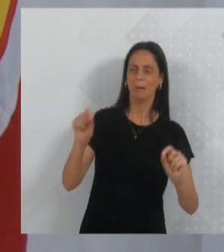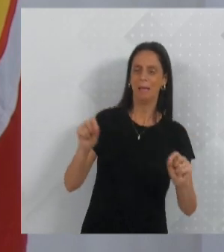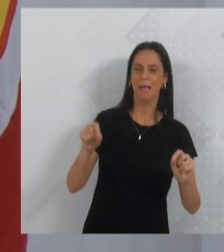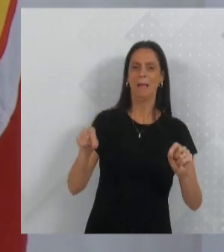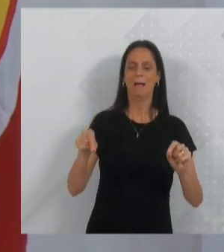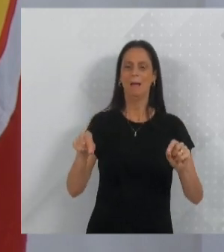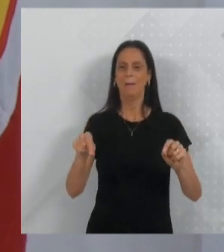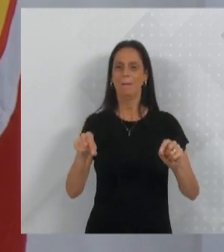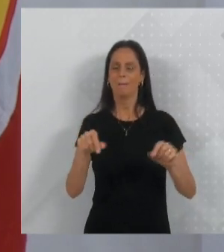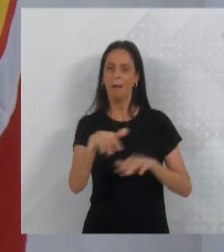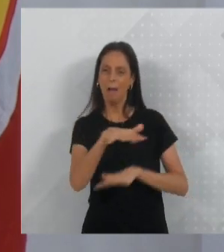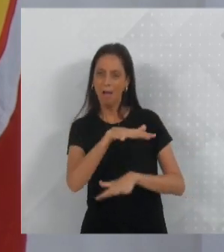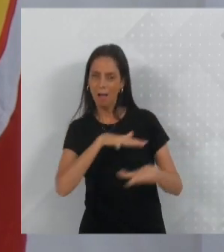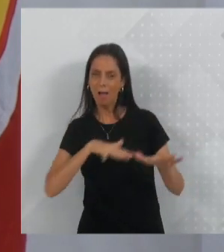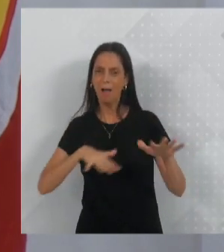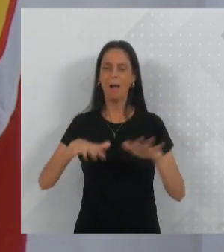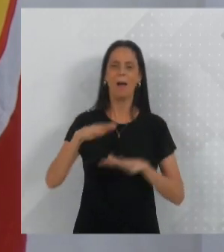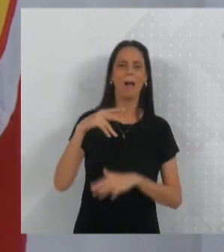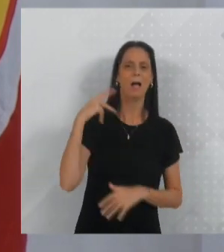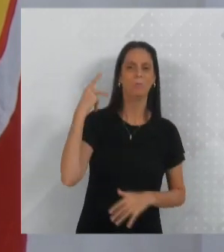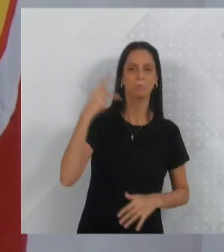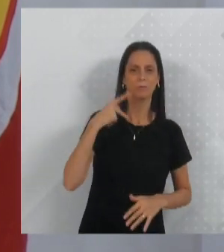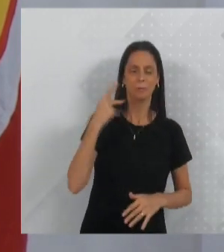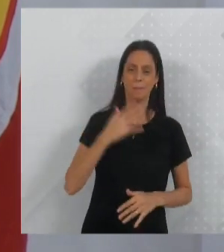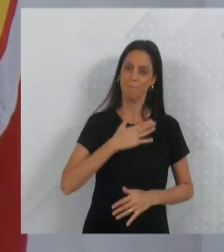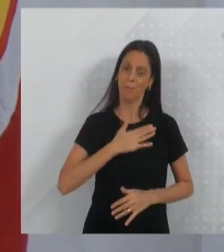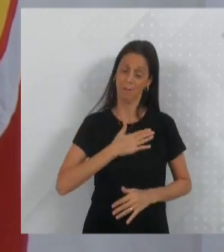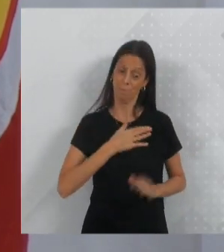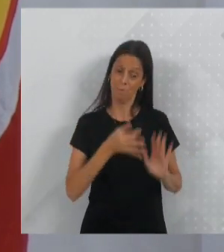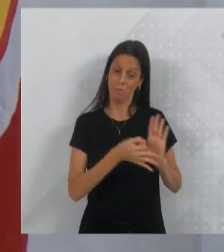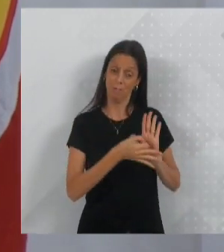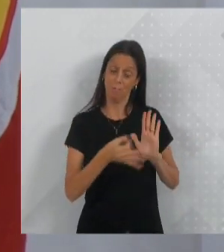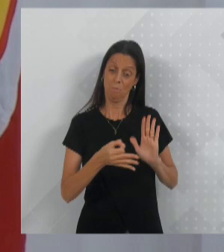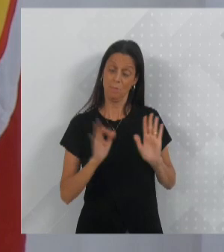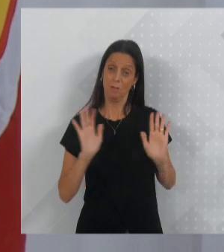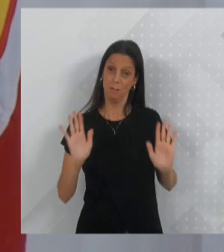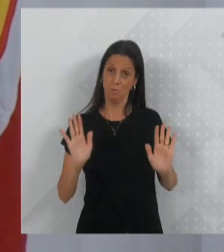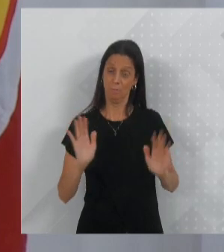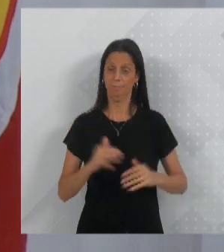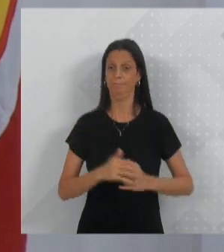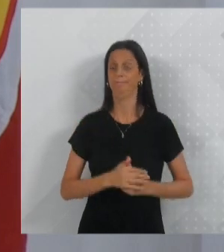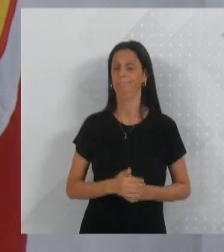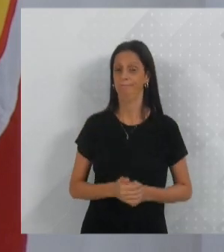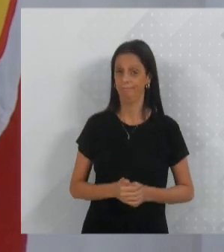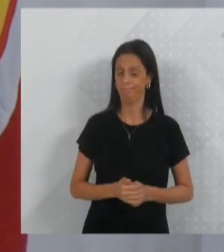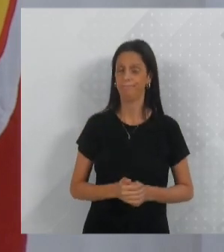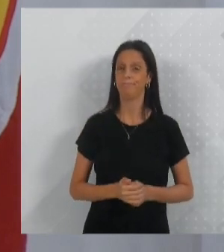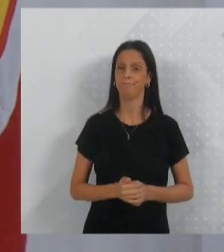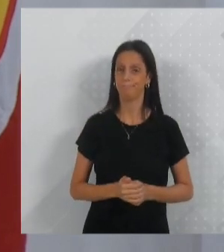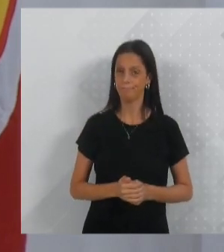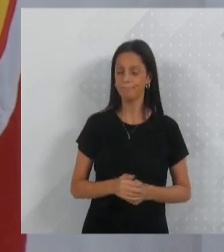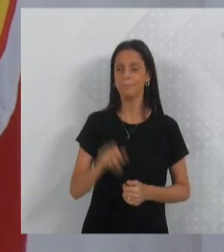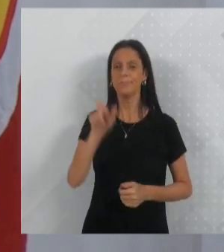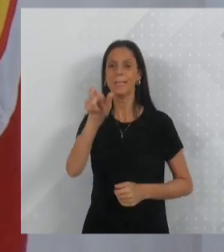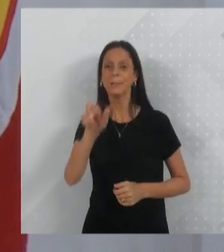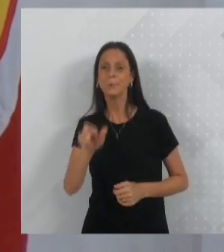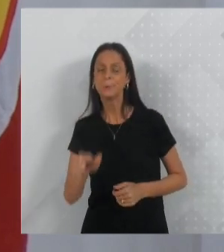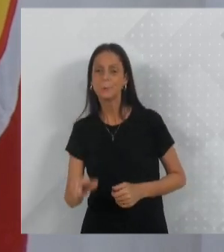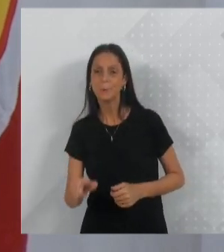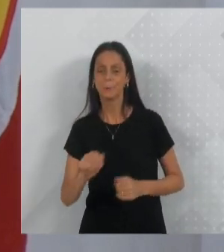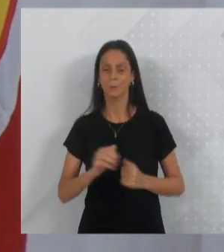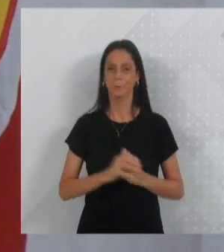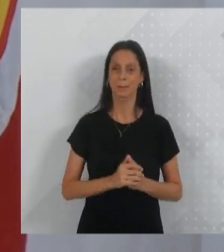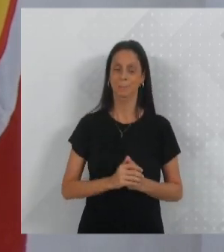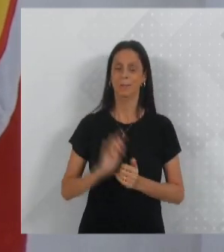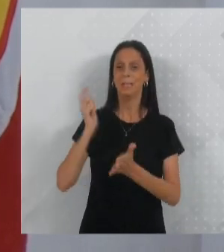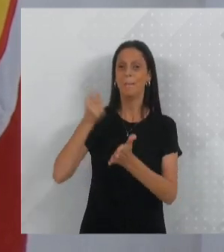de cunho político que isso é o fundamento da minha opinião o morador o contribuinte